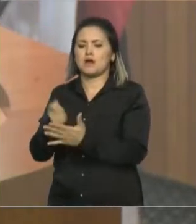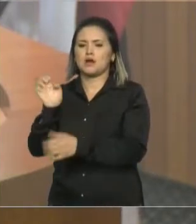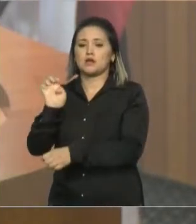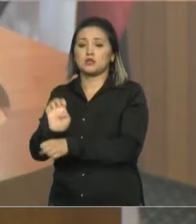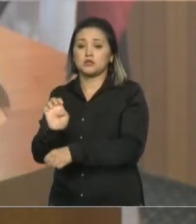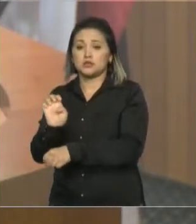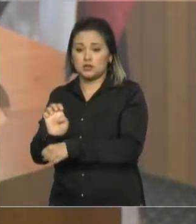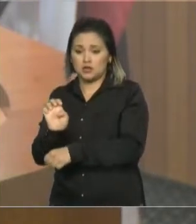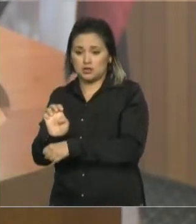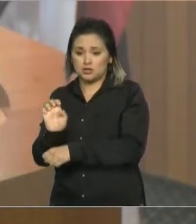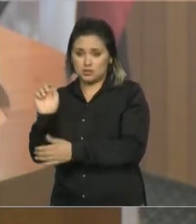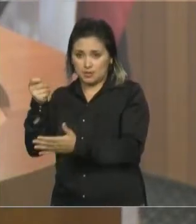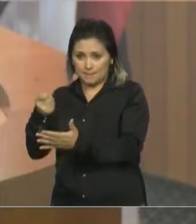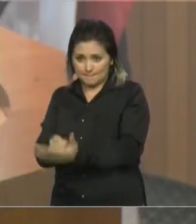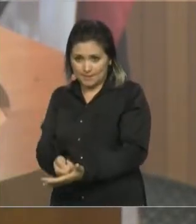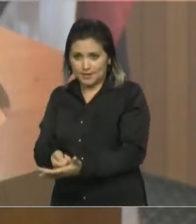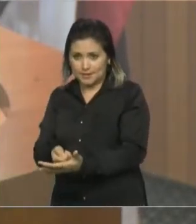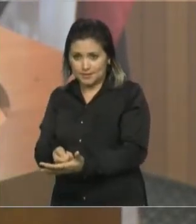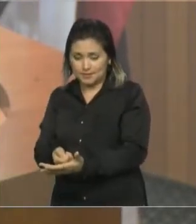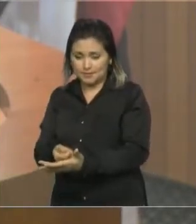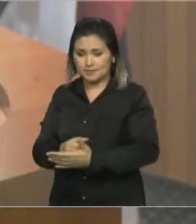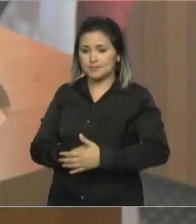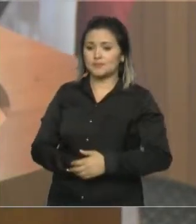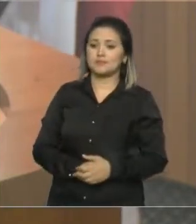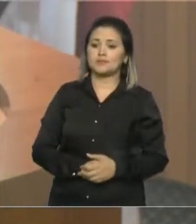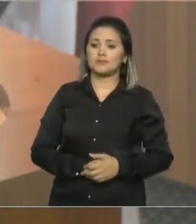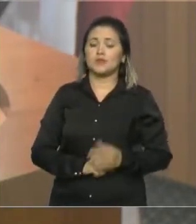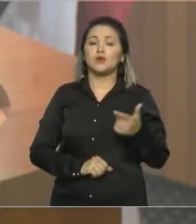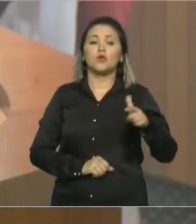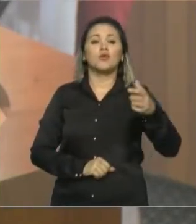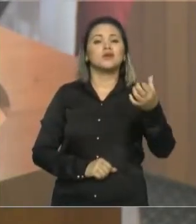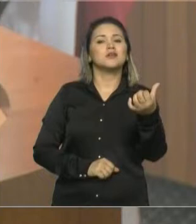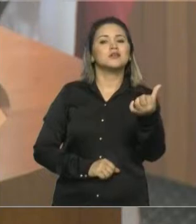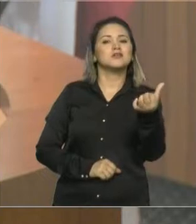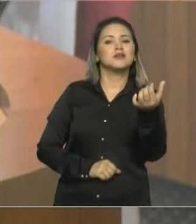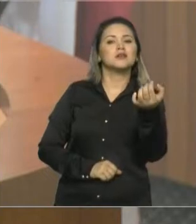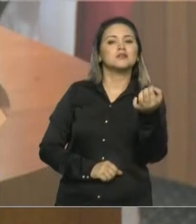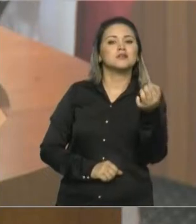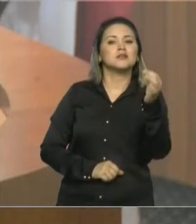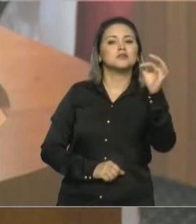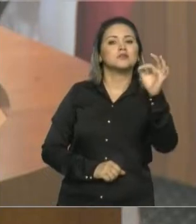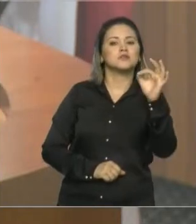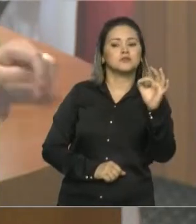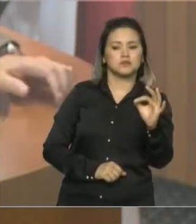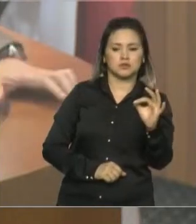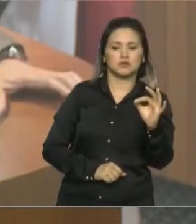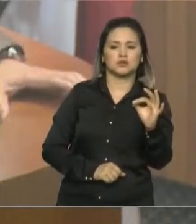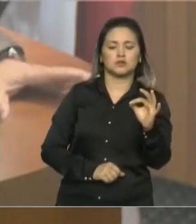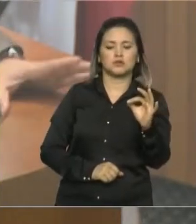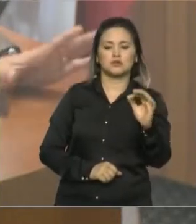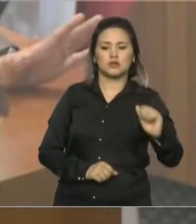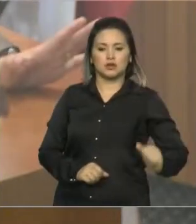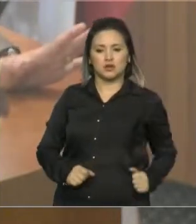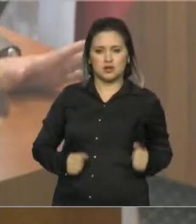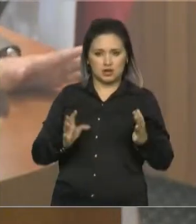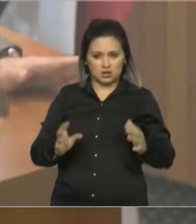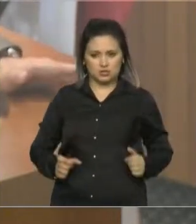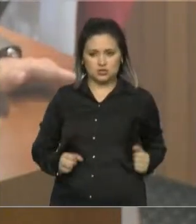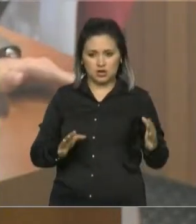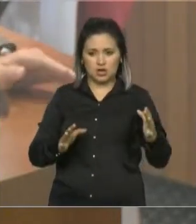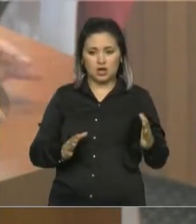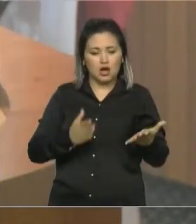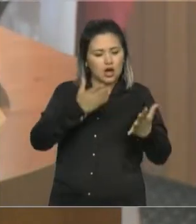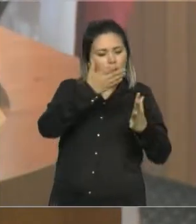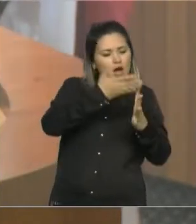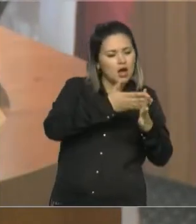40% do consórcio. Os outros 60%, do gasto é dividido entre os